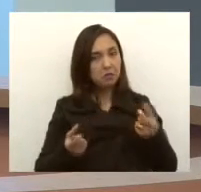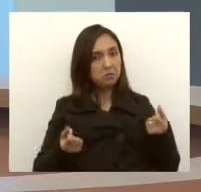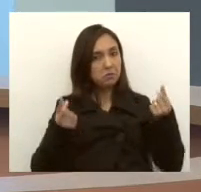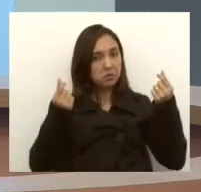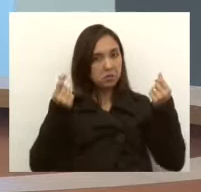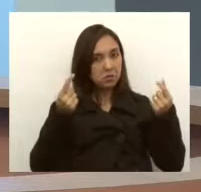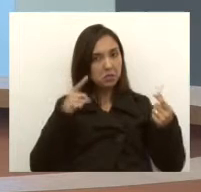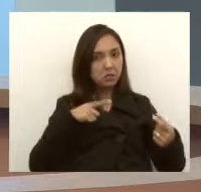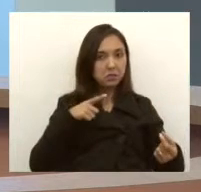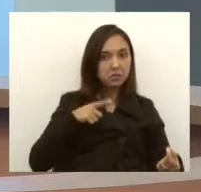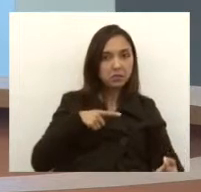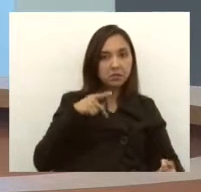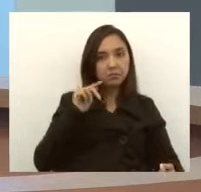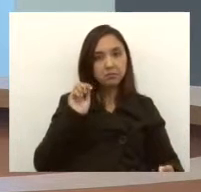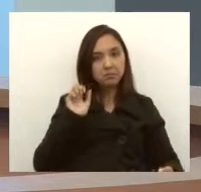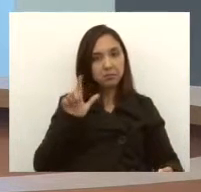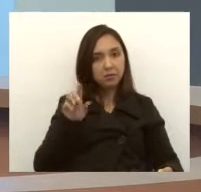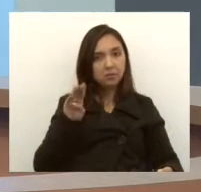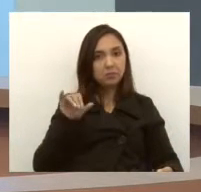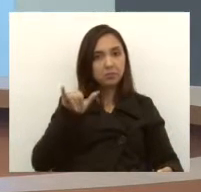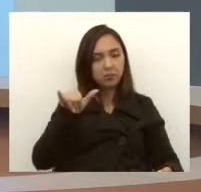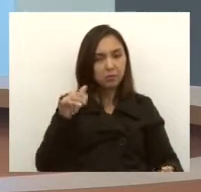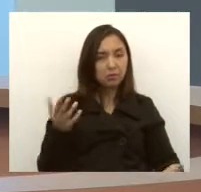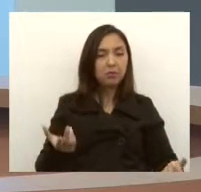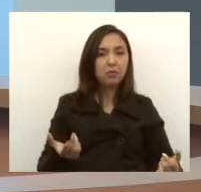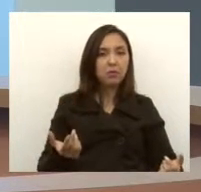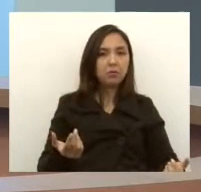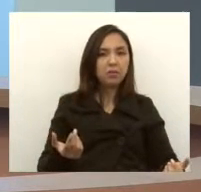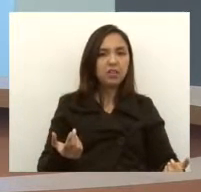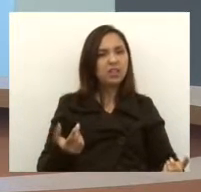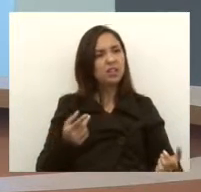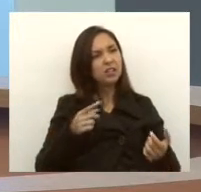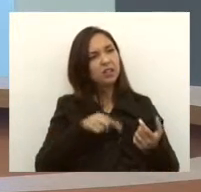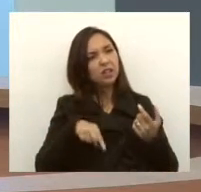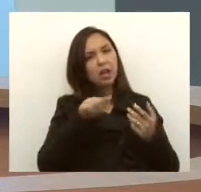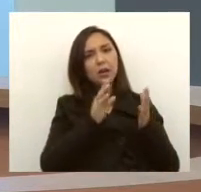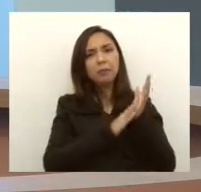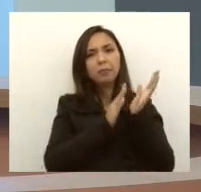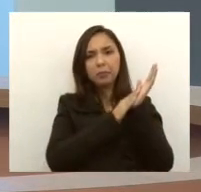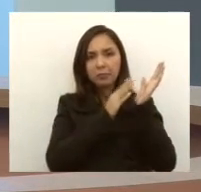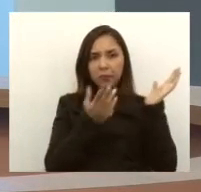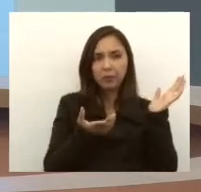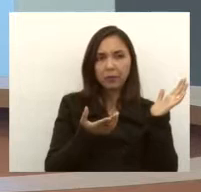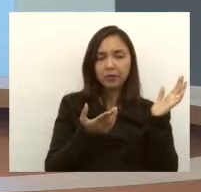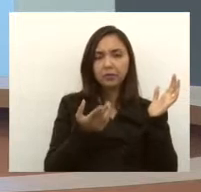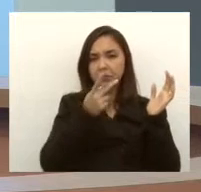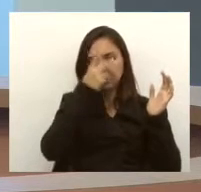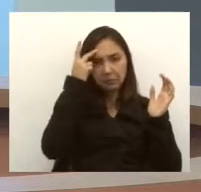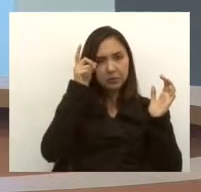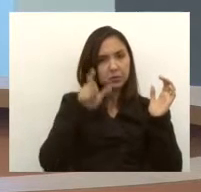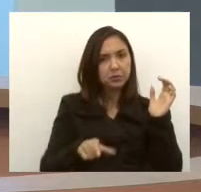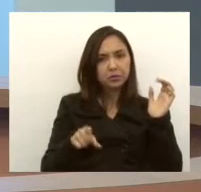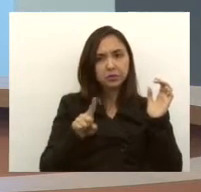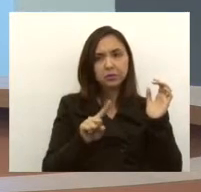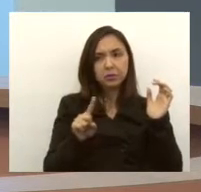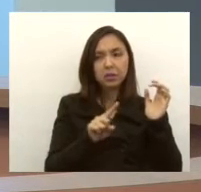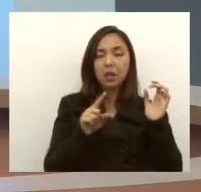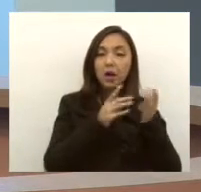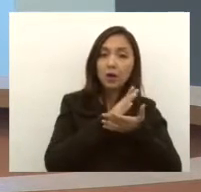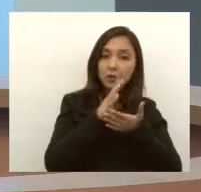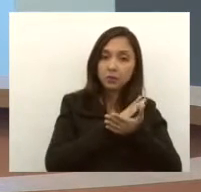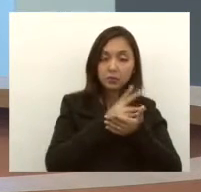tem playboy. Não desqualifiquem. Desqualifiquem as propostas e não as pessoas. Porque aqueles